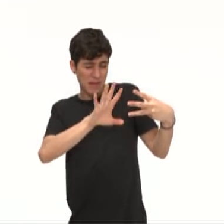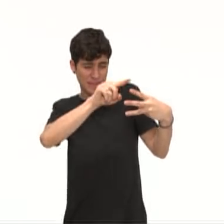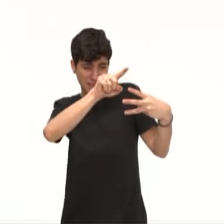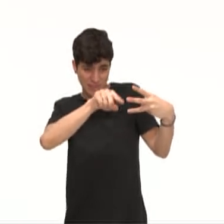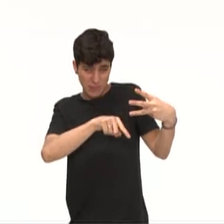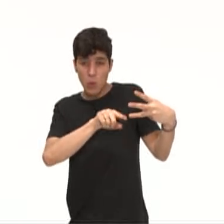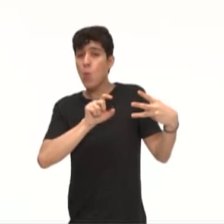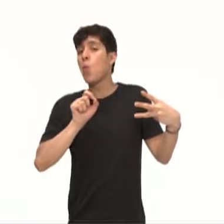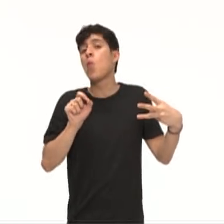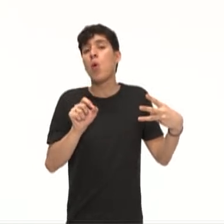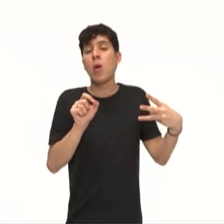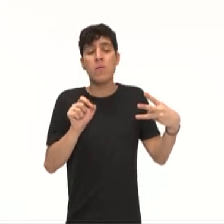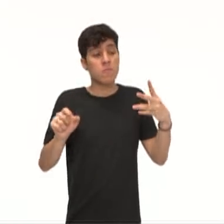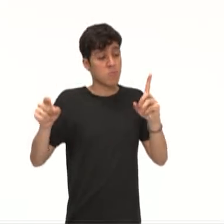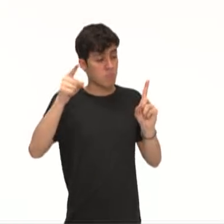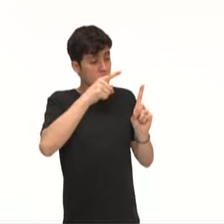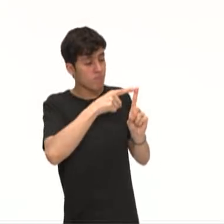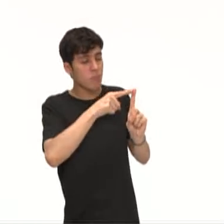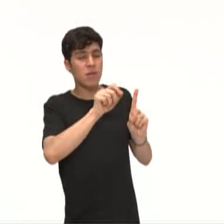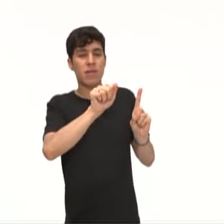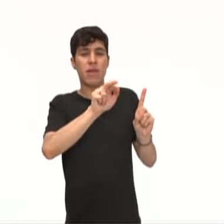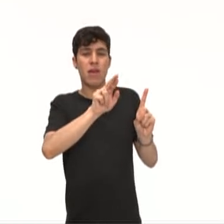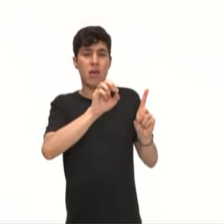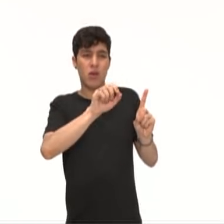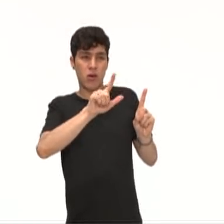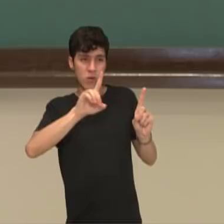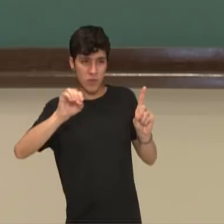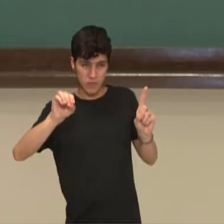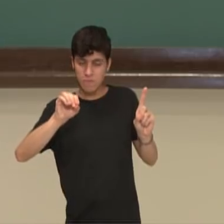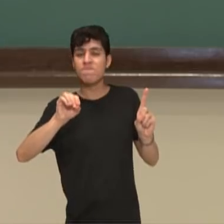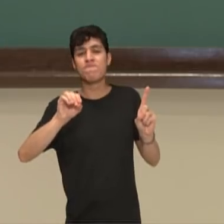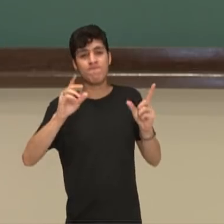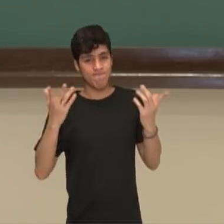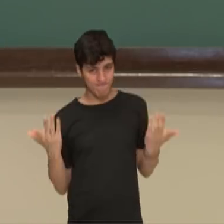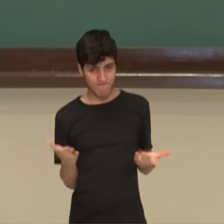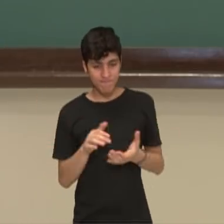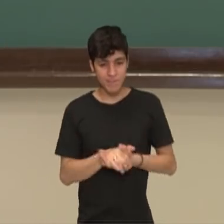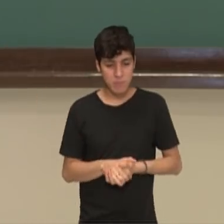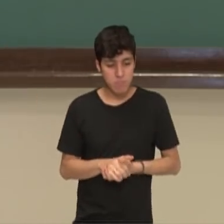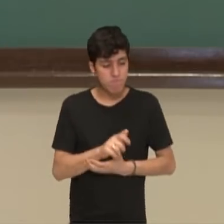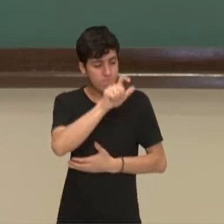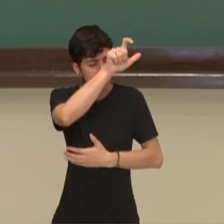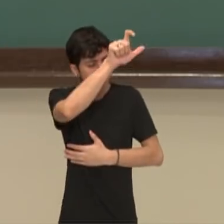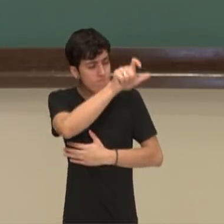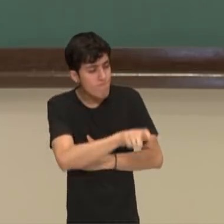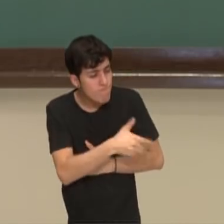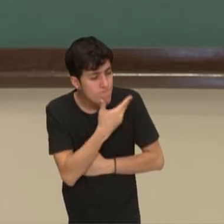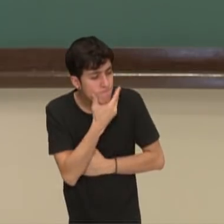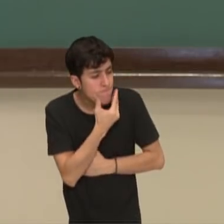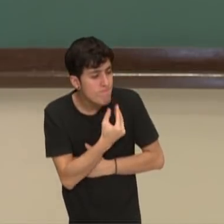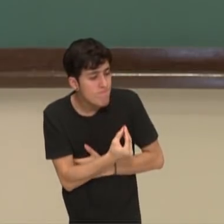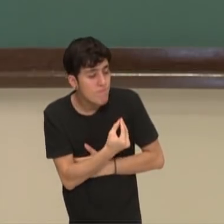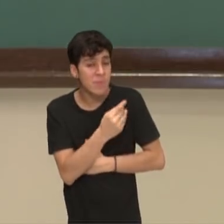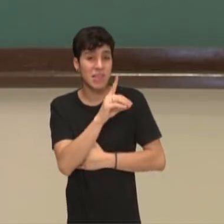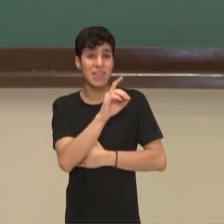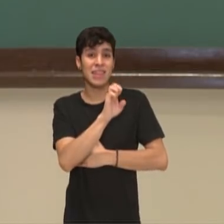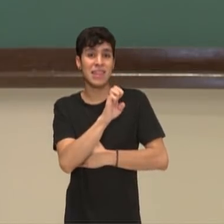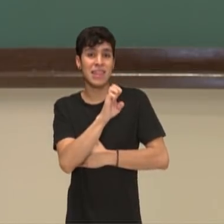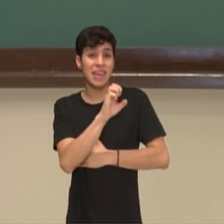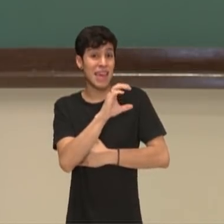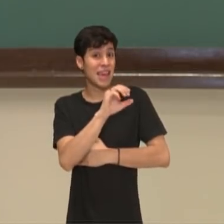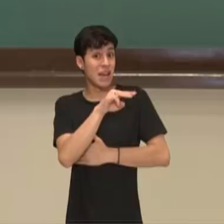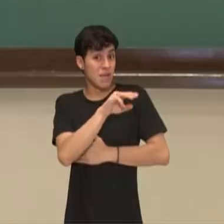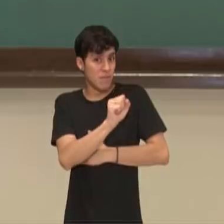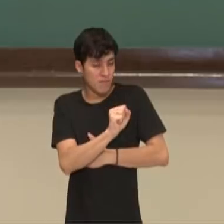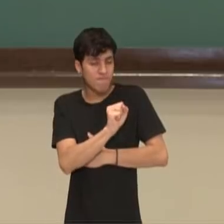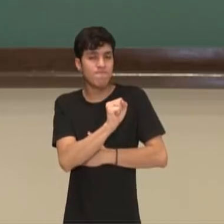Décio, eu trouxe aqui para vocês Haroldo, tá? Haroldo Augusto, ok? Haroldo de Campos, Augusto é irmão dele,